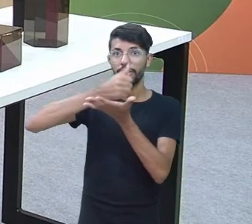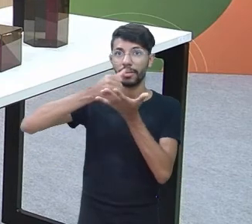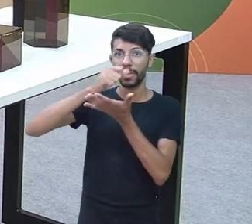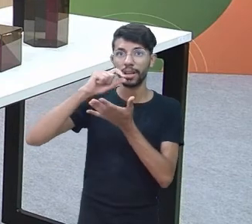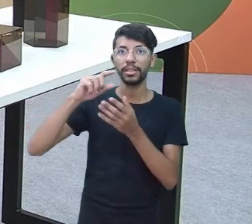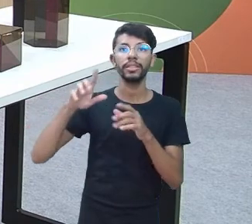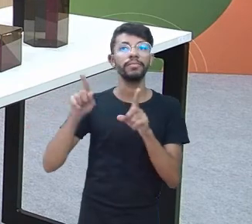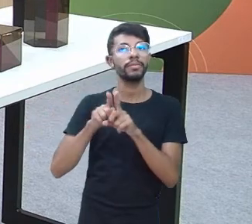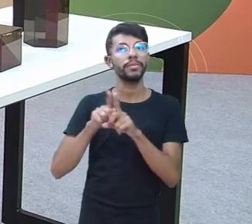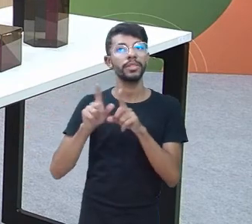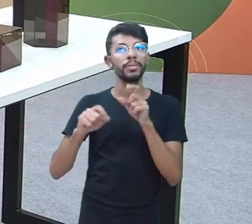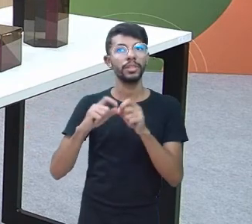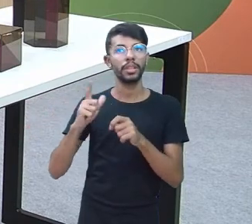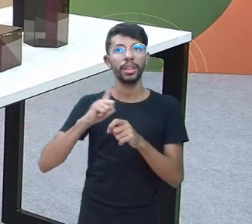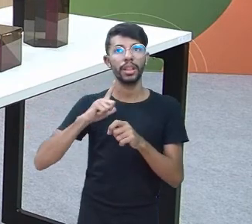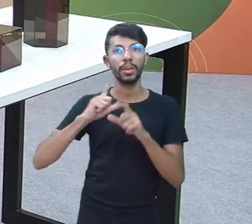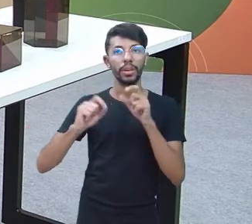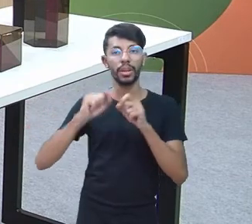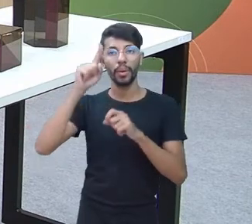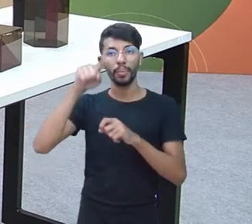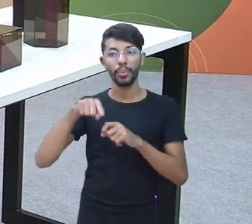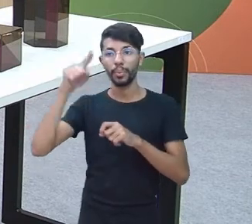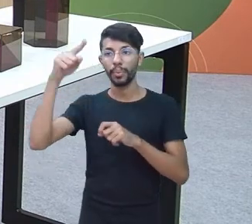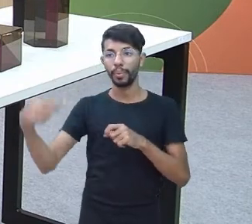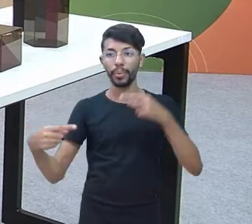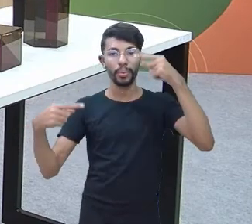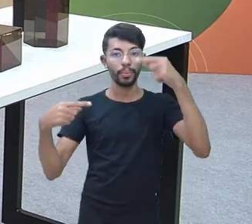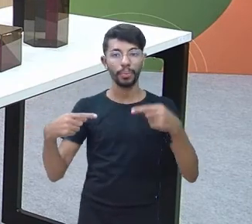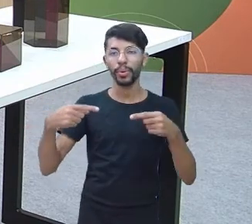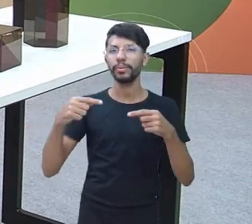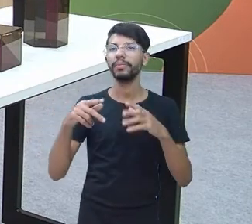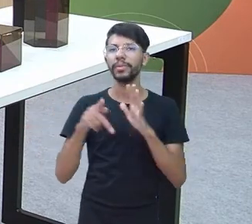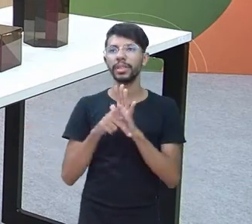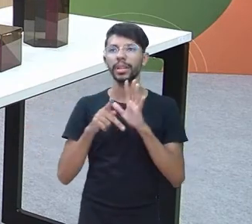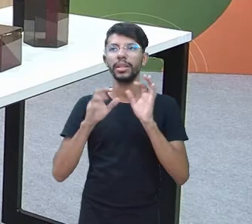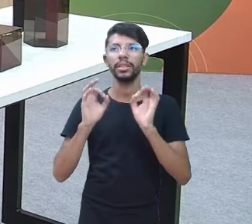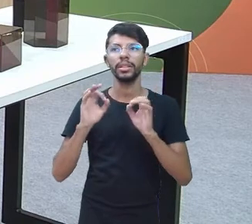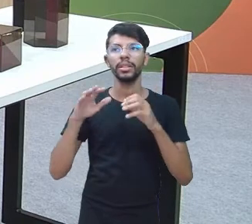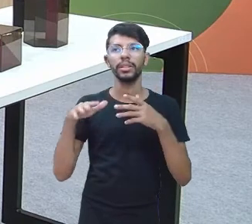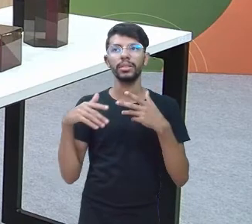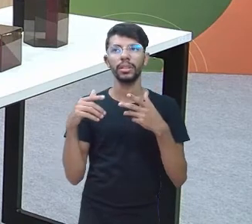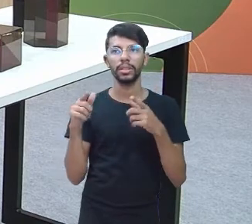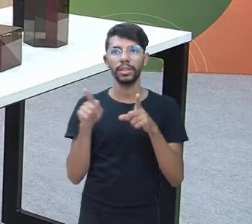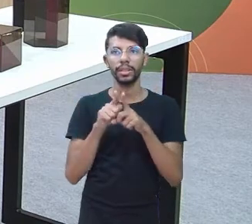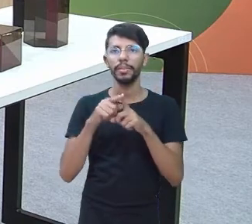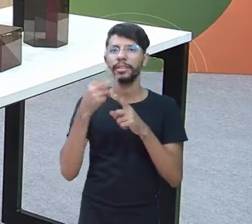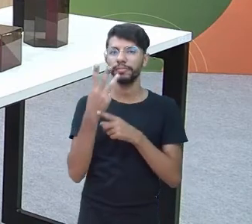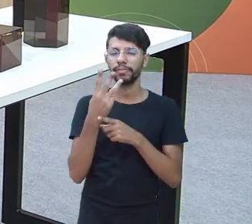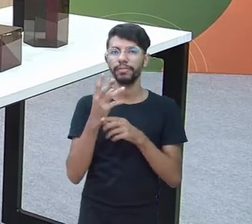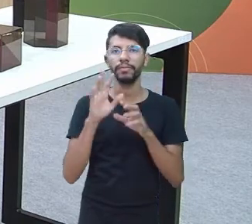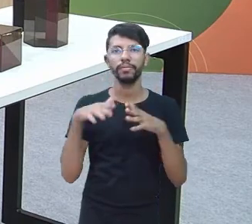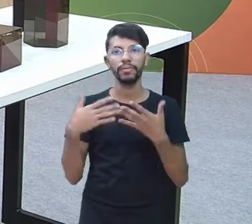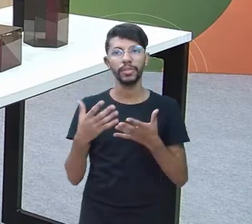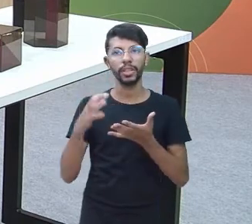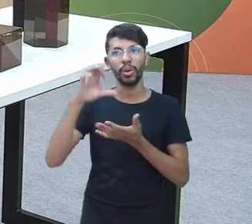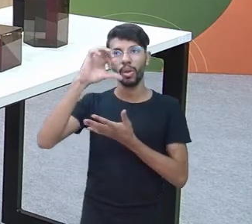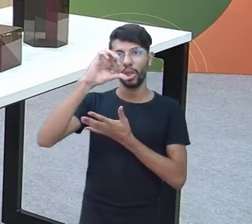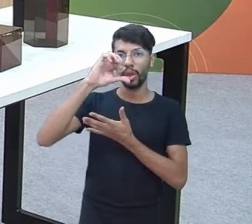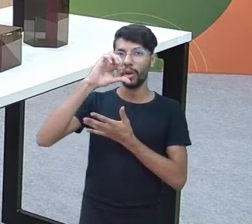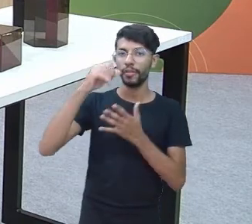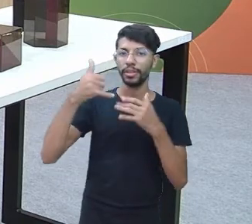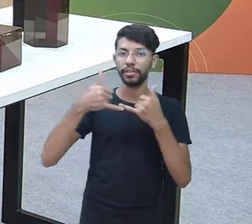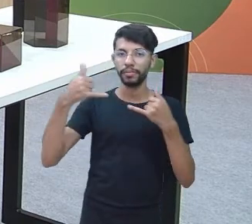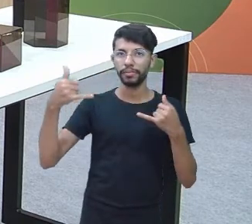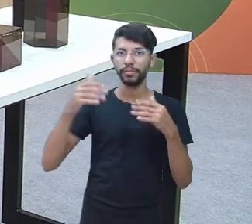6. E depois a gente vai ter as linhas verticais. Essas linhas verticais também são 3, então um total de 9